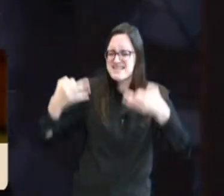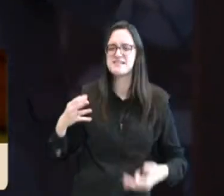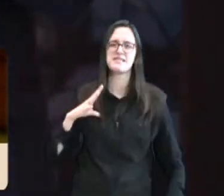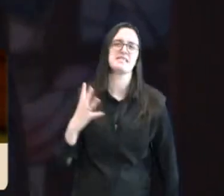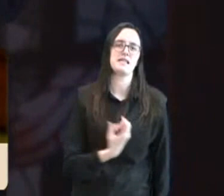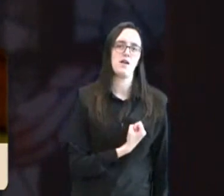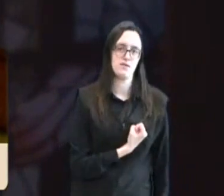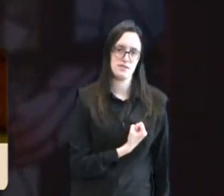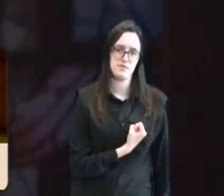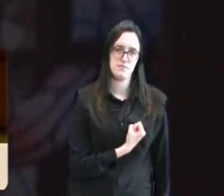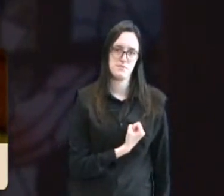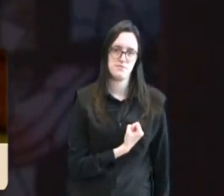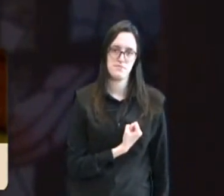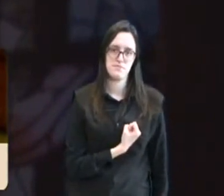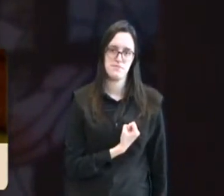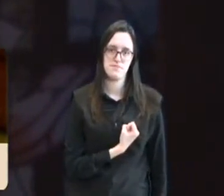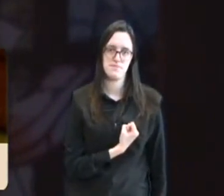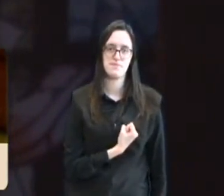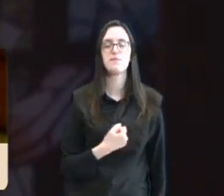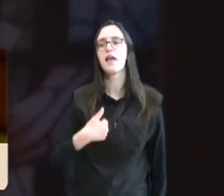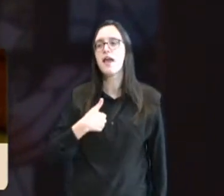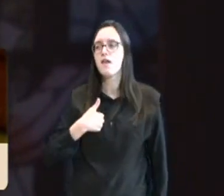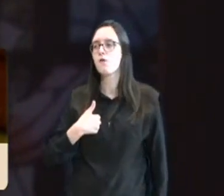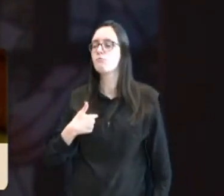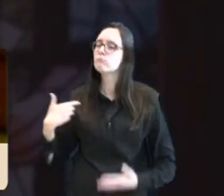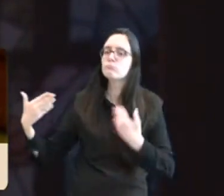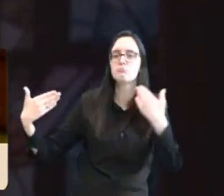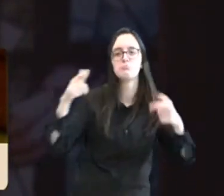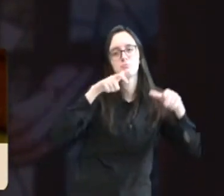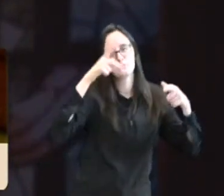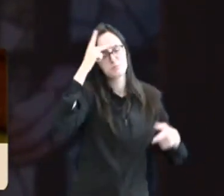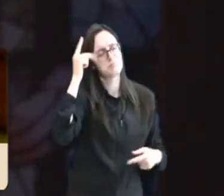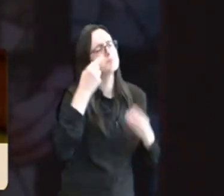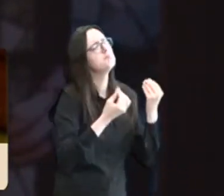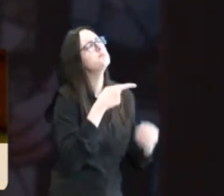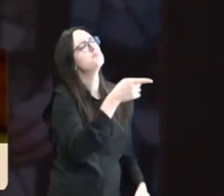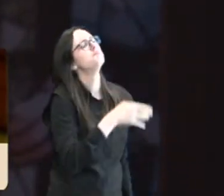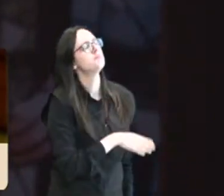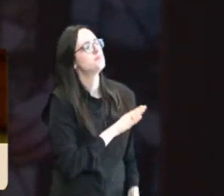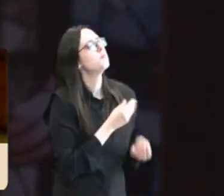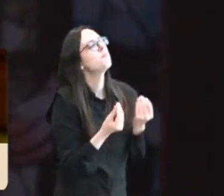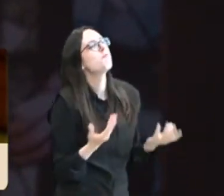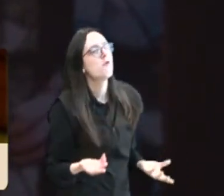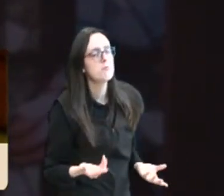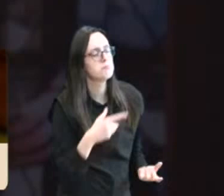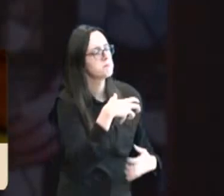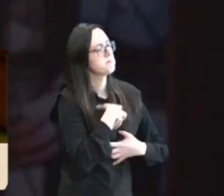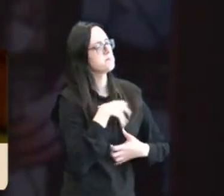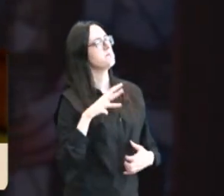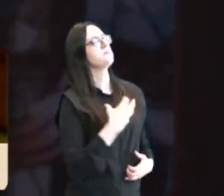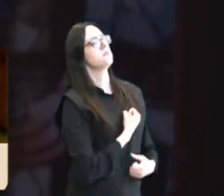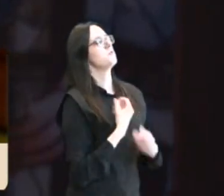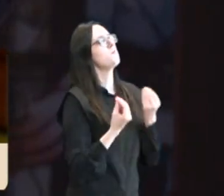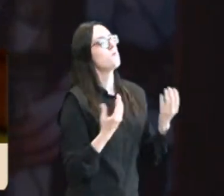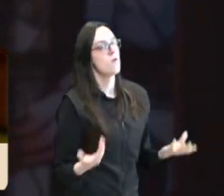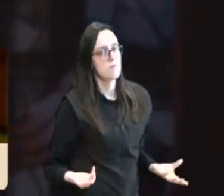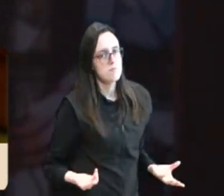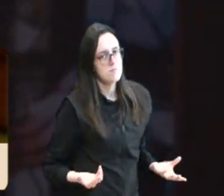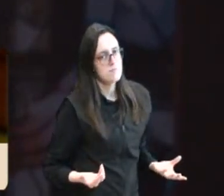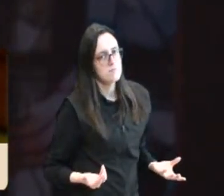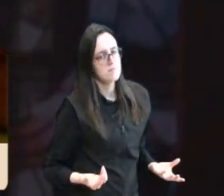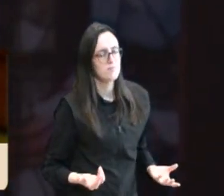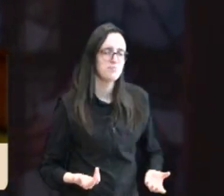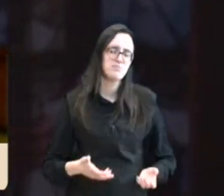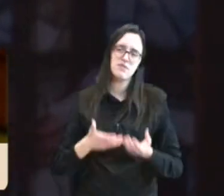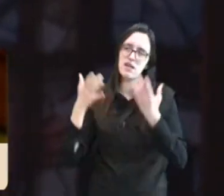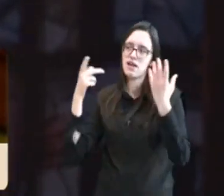salvação. Eu entrevisto as pessoas e pergunto: como é que é no seu coração a certeza de salvação? Ah,